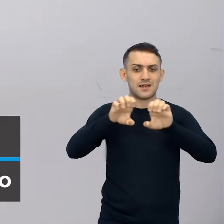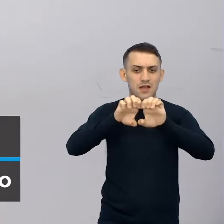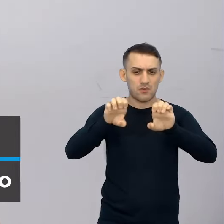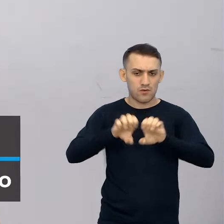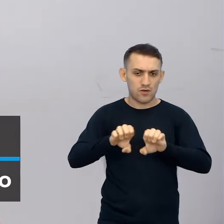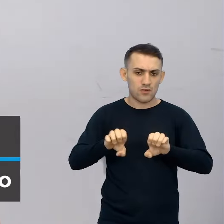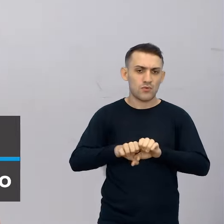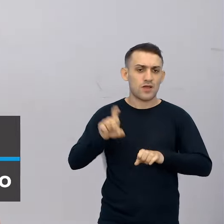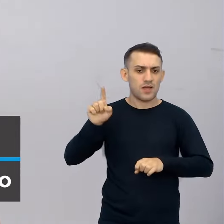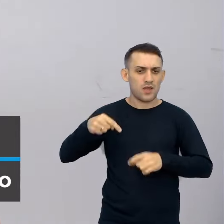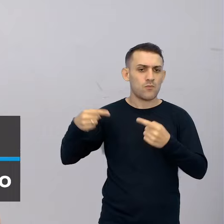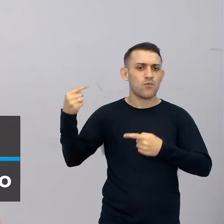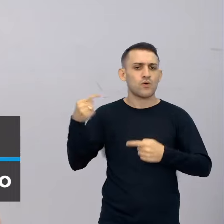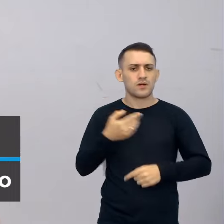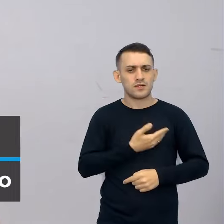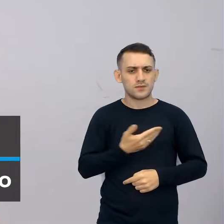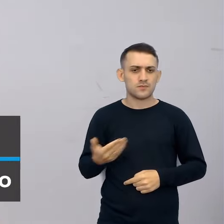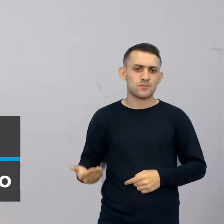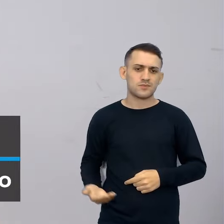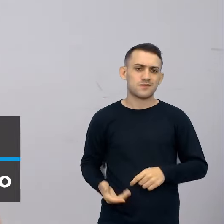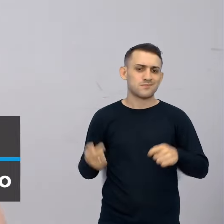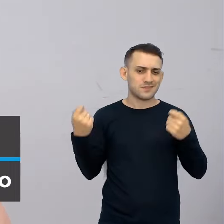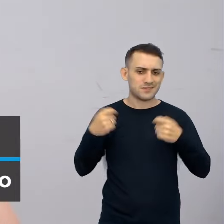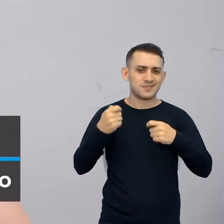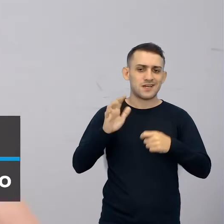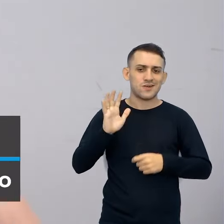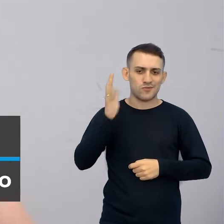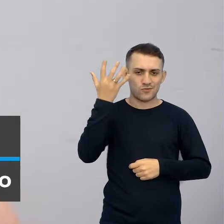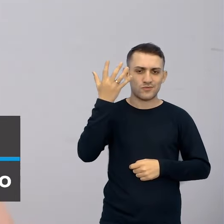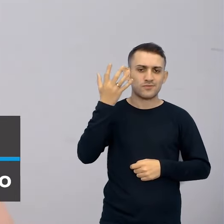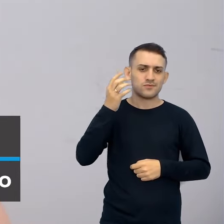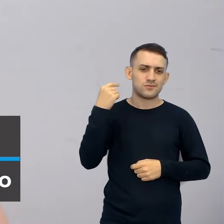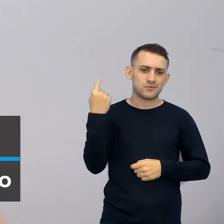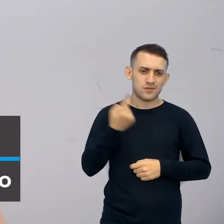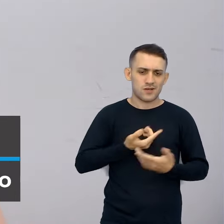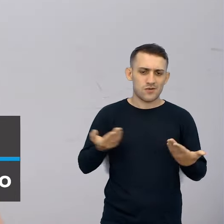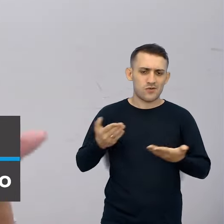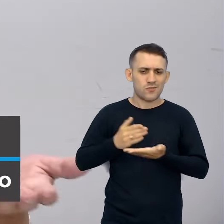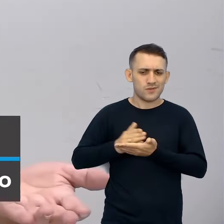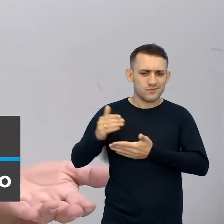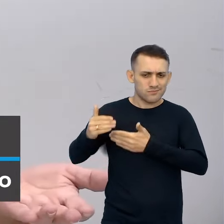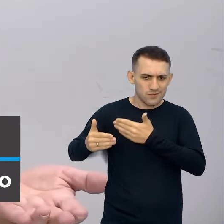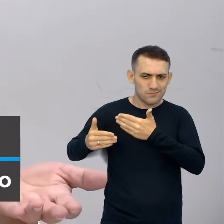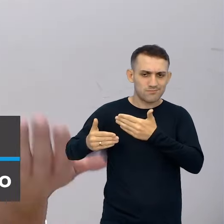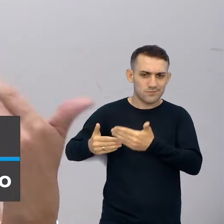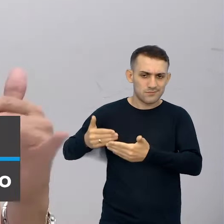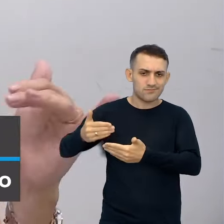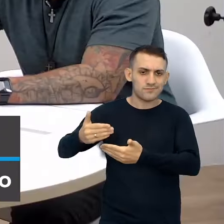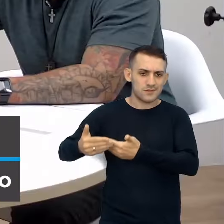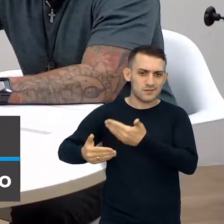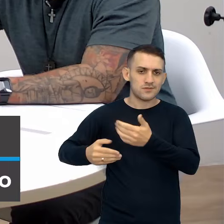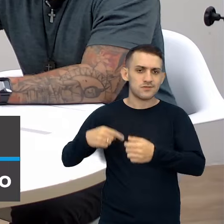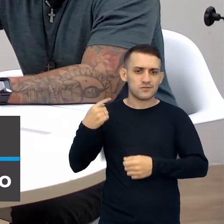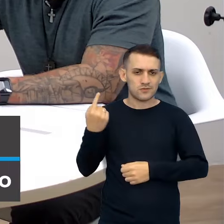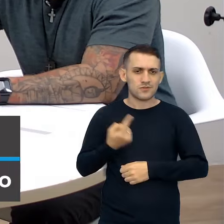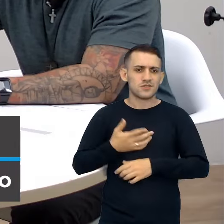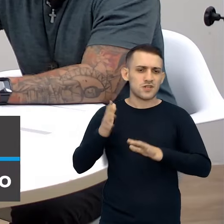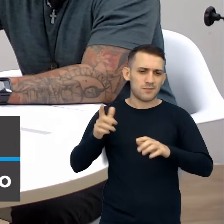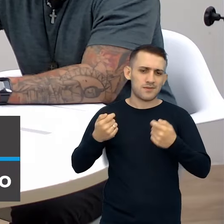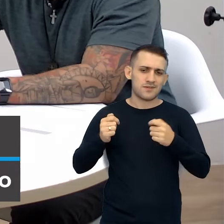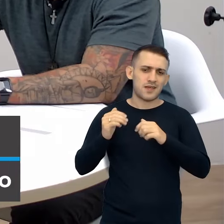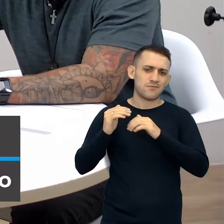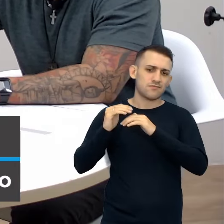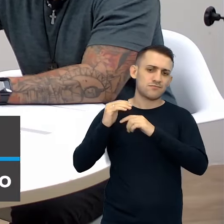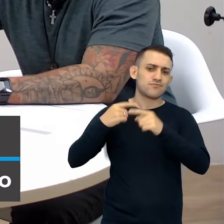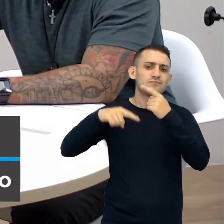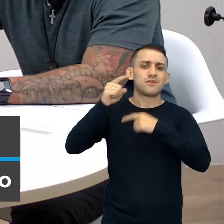acho que isso é uma política pública, que ela vai precisar acontecer. A gente está começando a dar os primeiros passos, não deveria dar os primeiros passos, né? A gente já devia estar mais avançado. Opinião